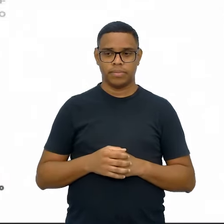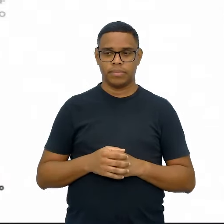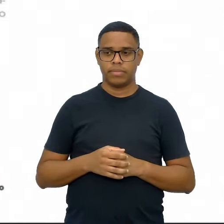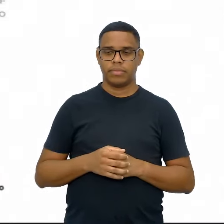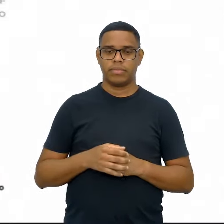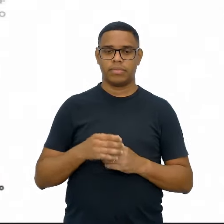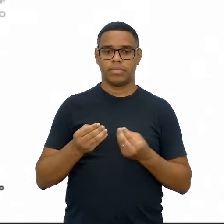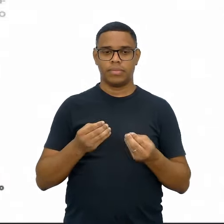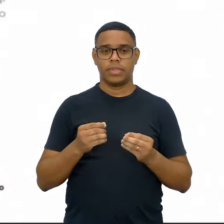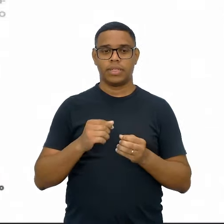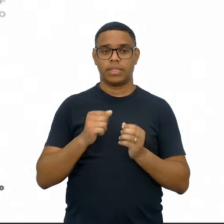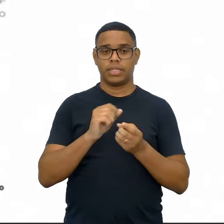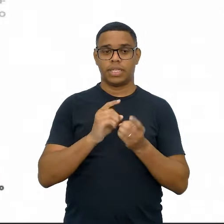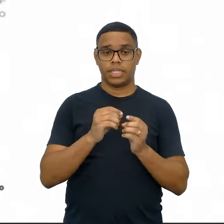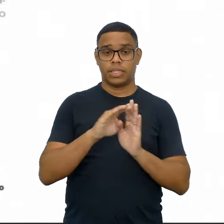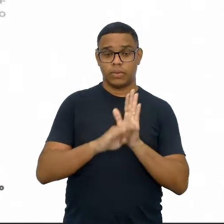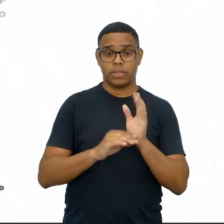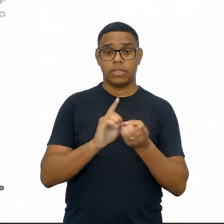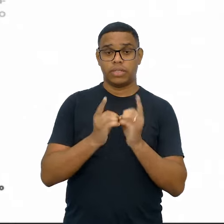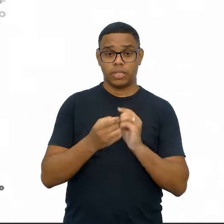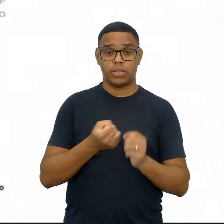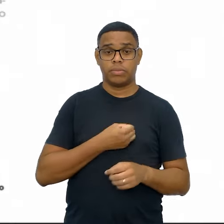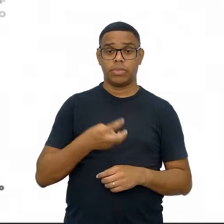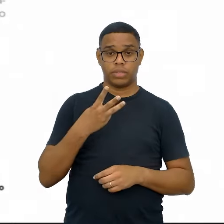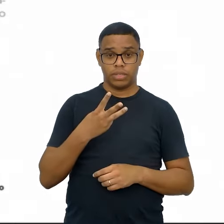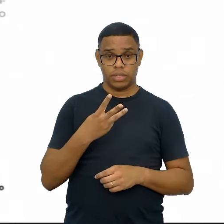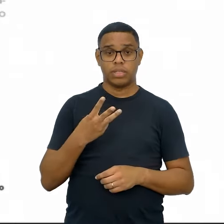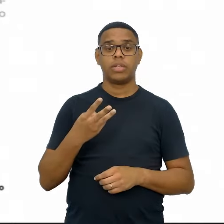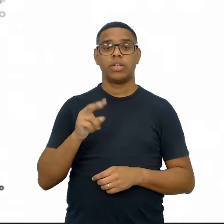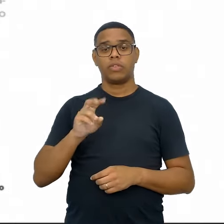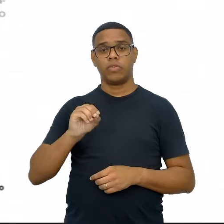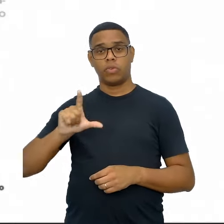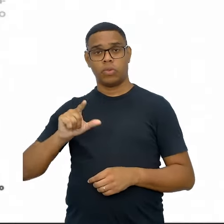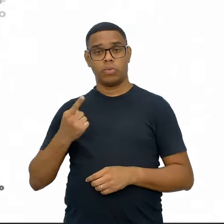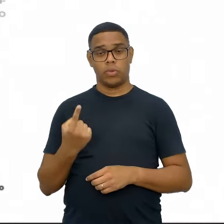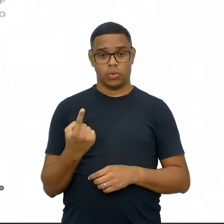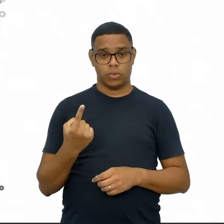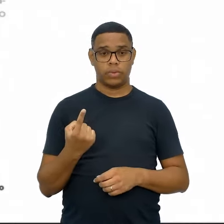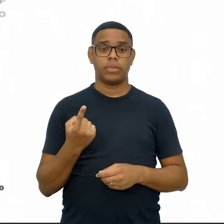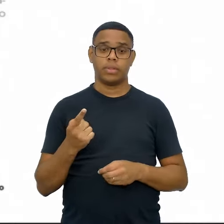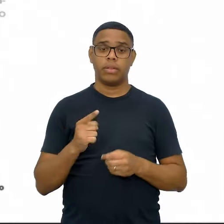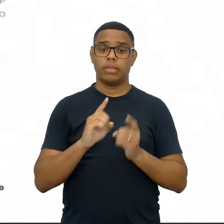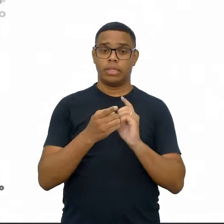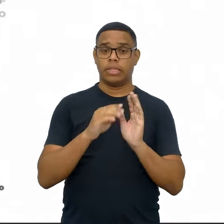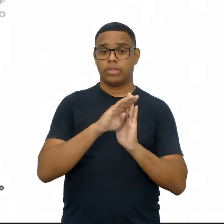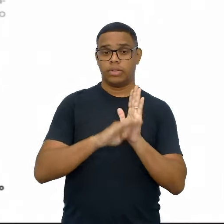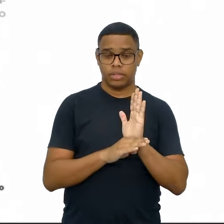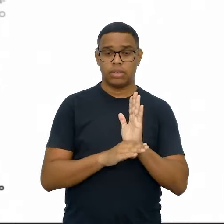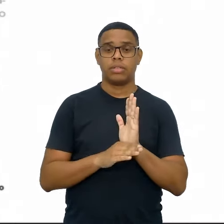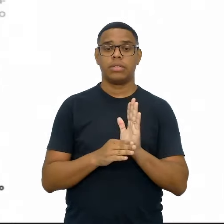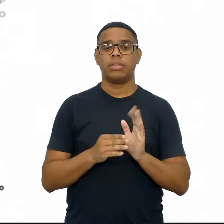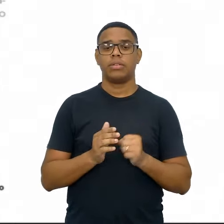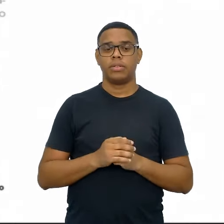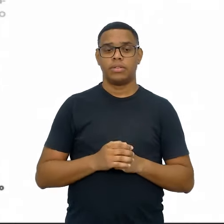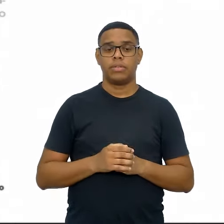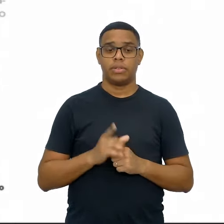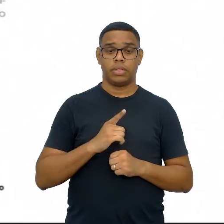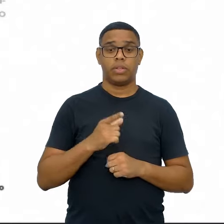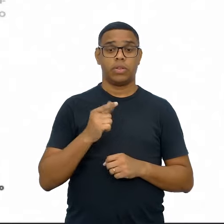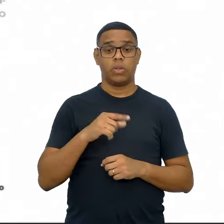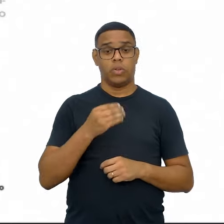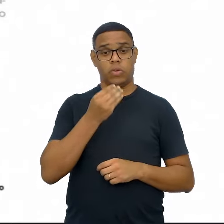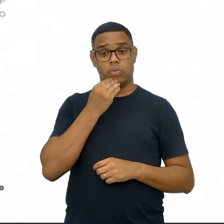a sequência didática 3, tá? Do volume 1. Então, essa sequência didática, ela tem